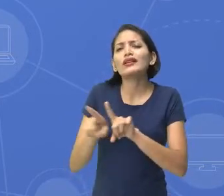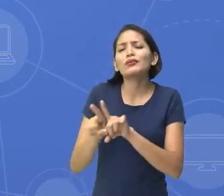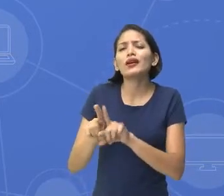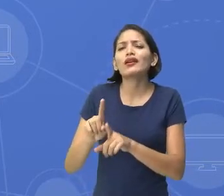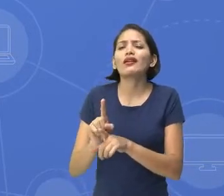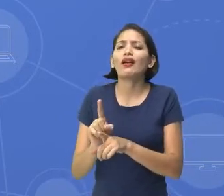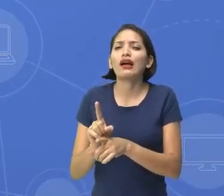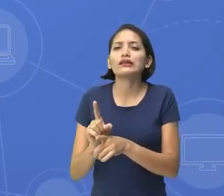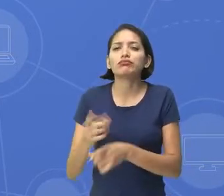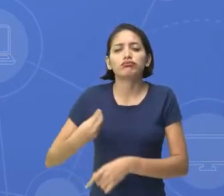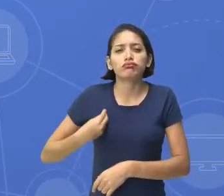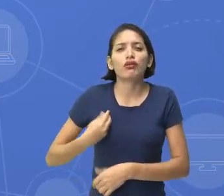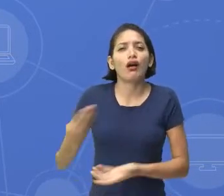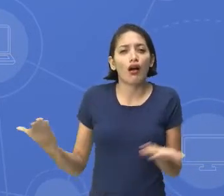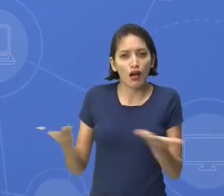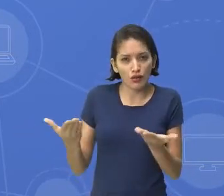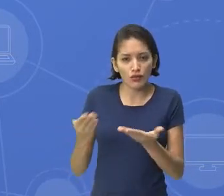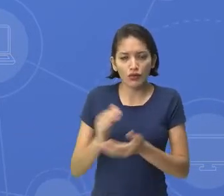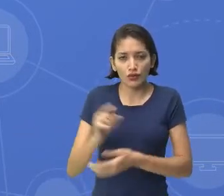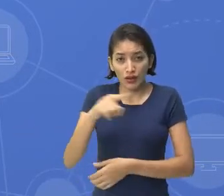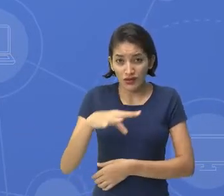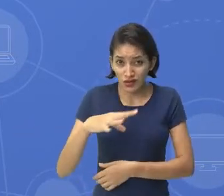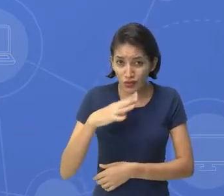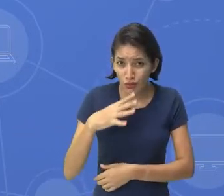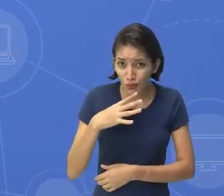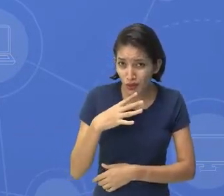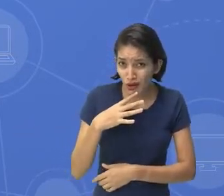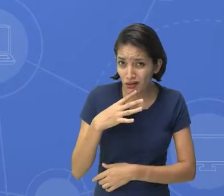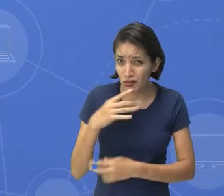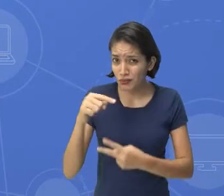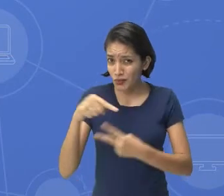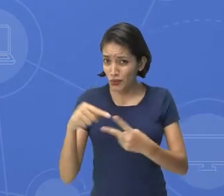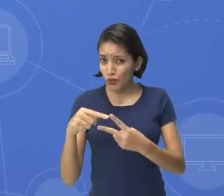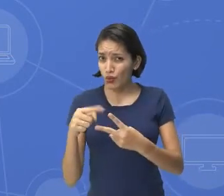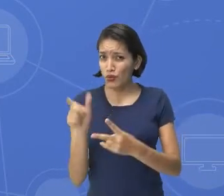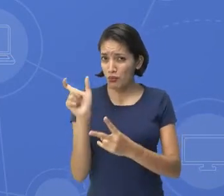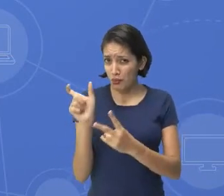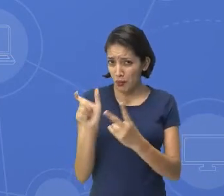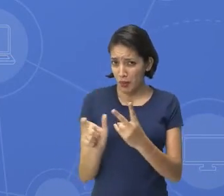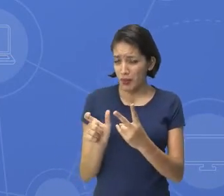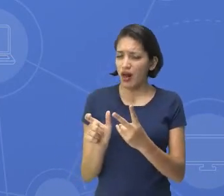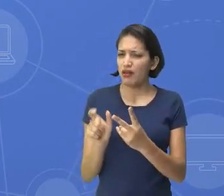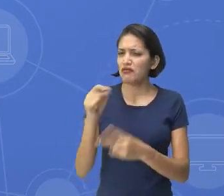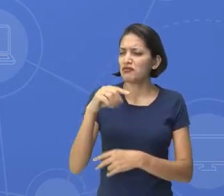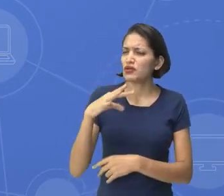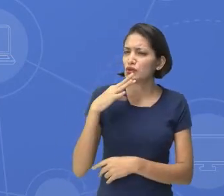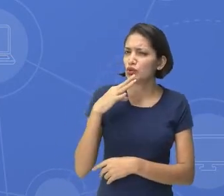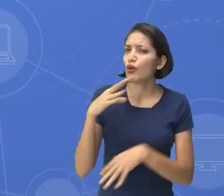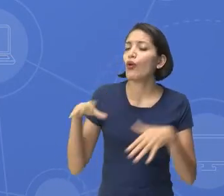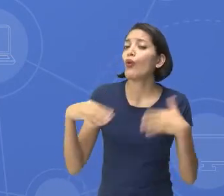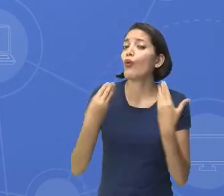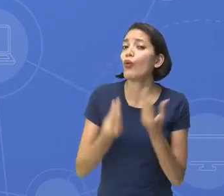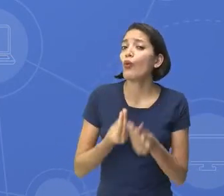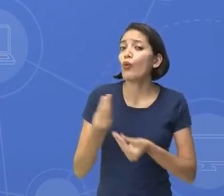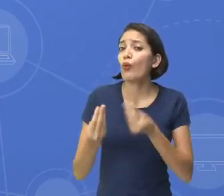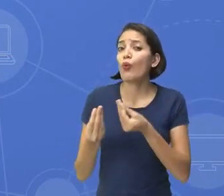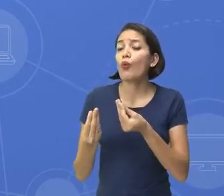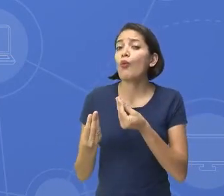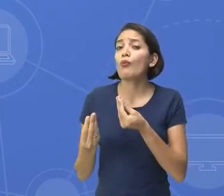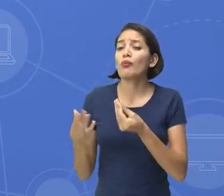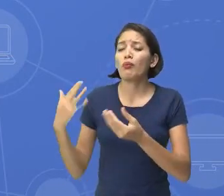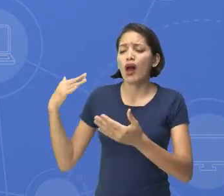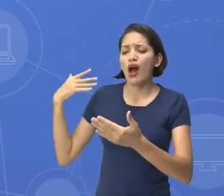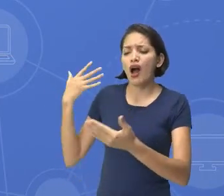realidade? Você conhece alguma coisa? O que você conhece? De onde vem o seu